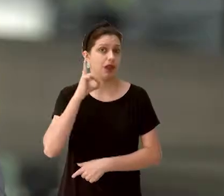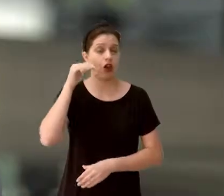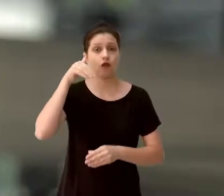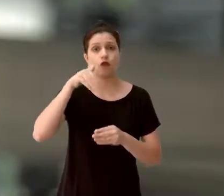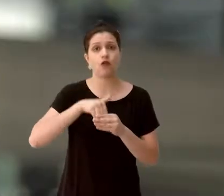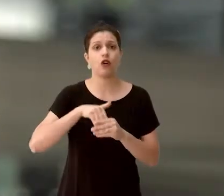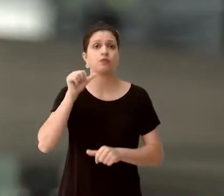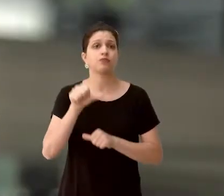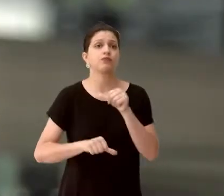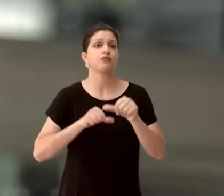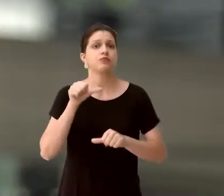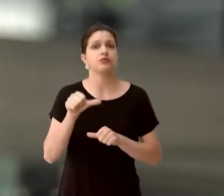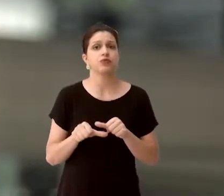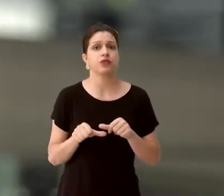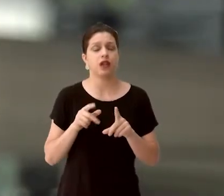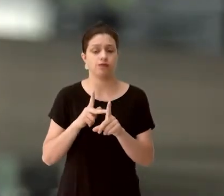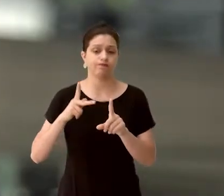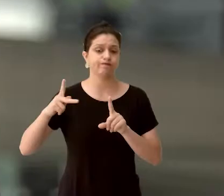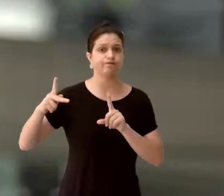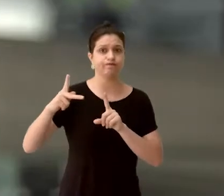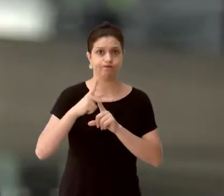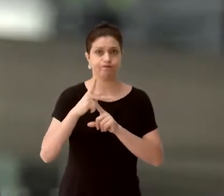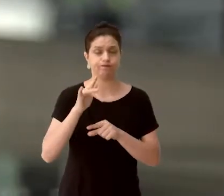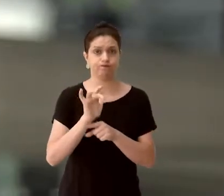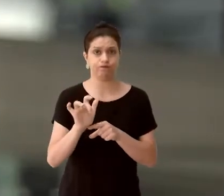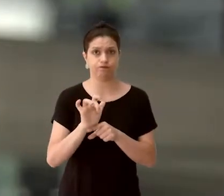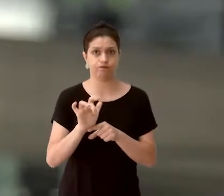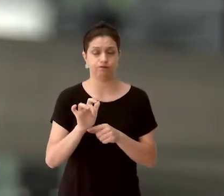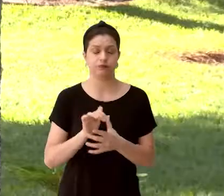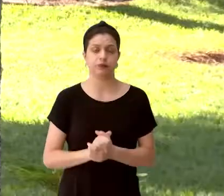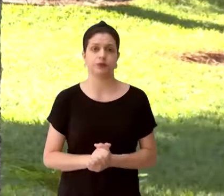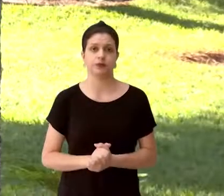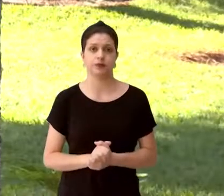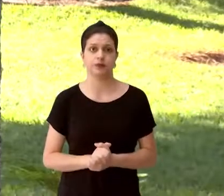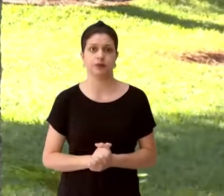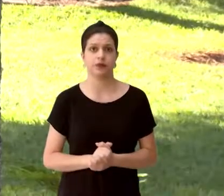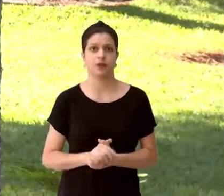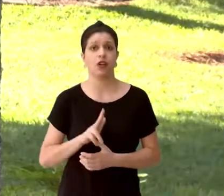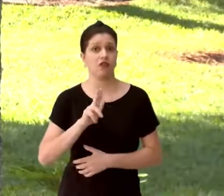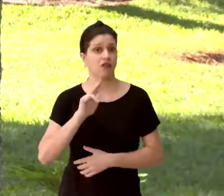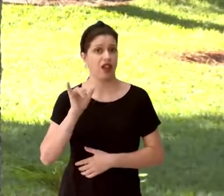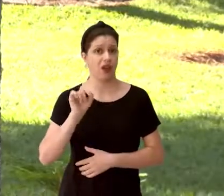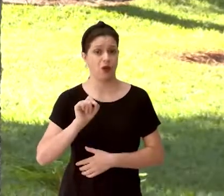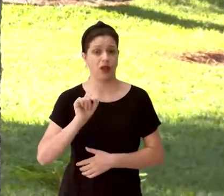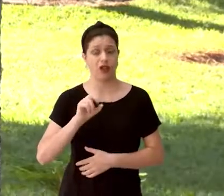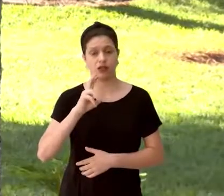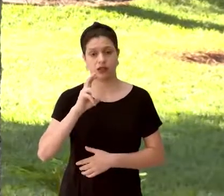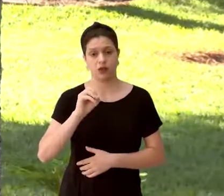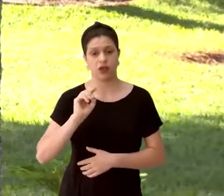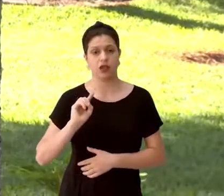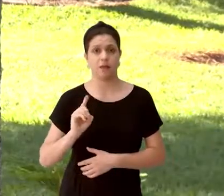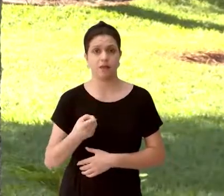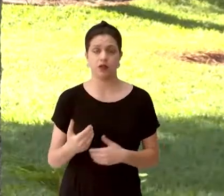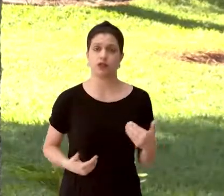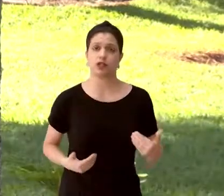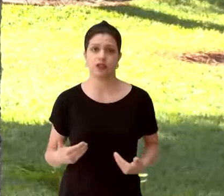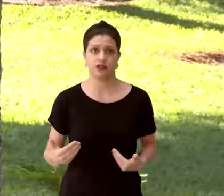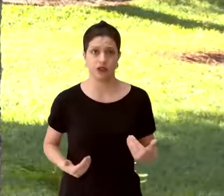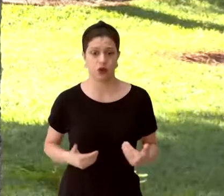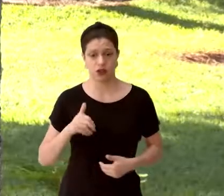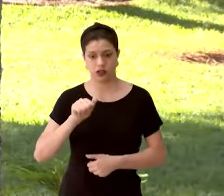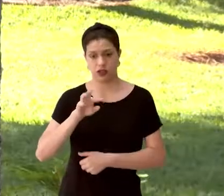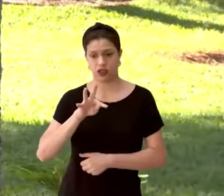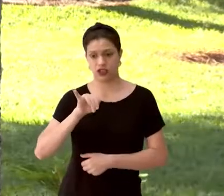estados, deputados votaram mudanças na Previdência Estadual. Essa medida vai impactar pouco mais de 50